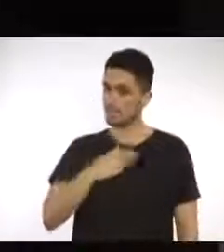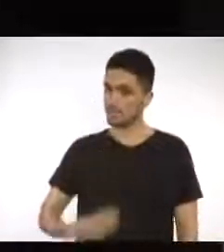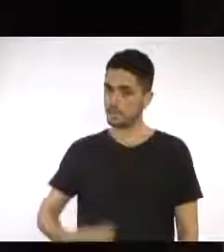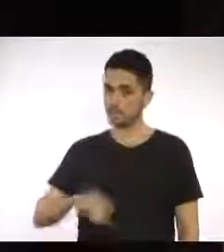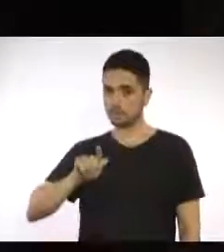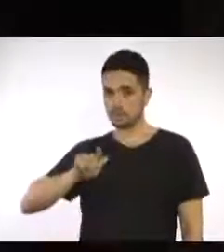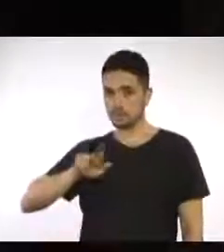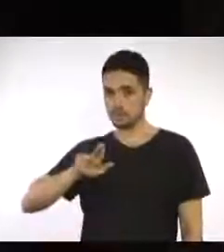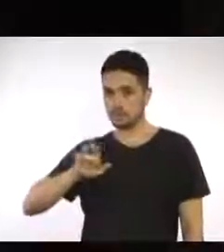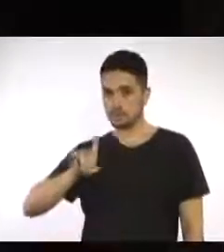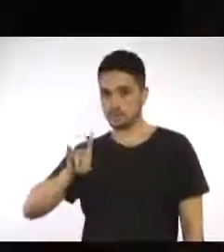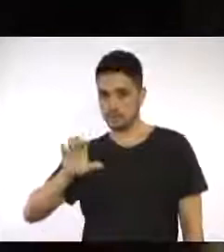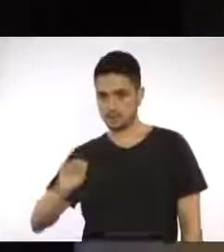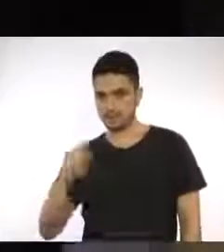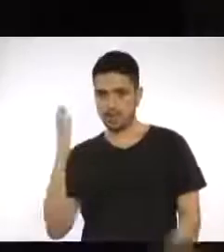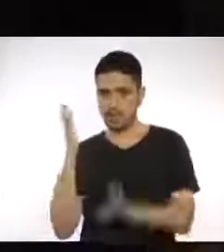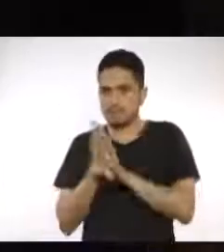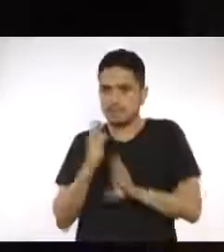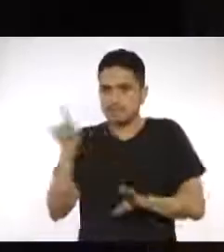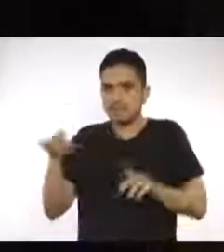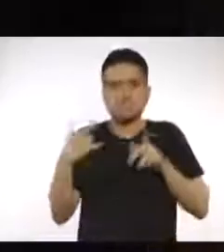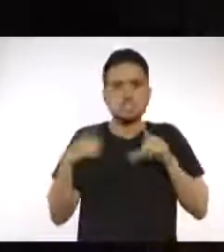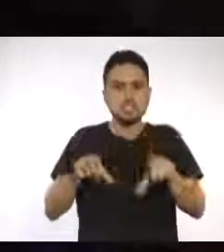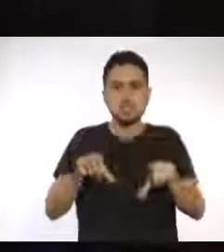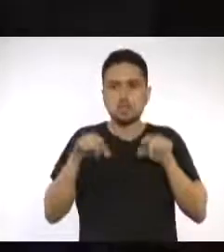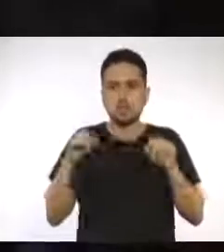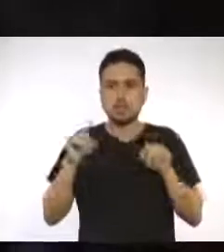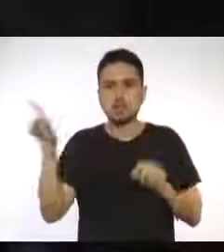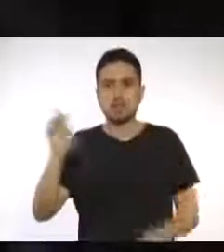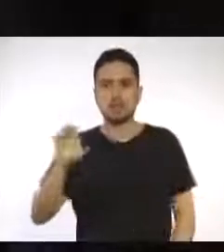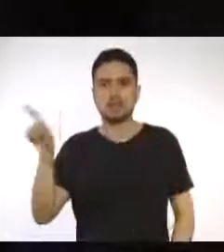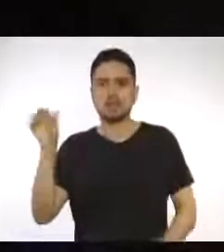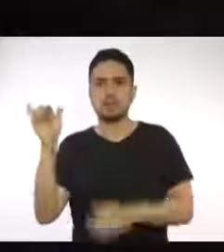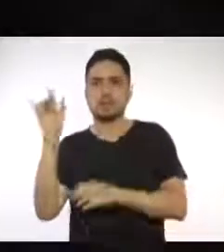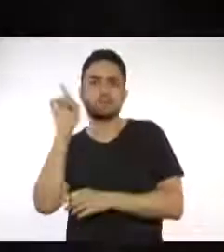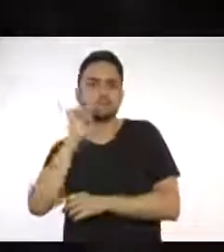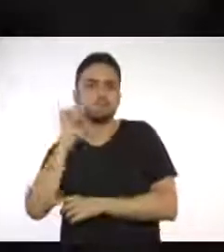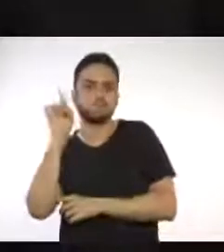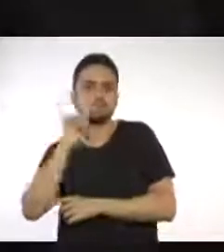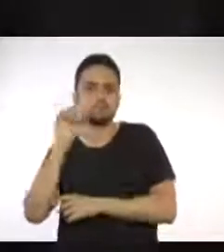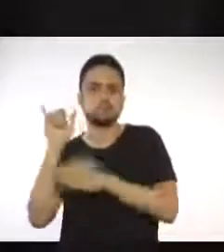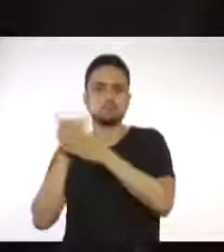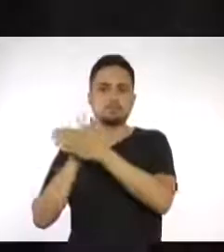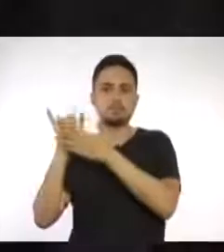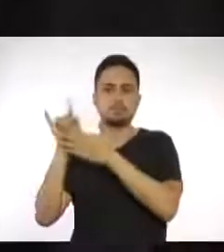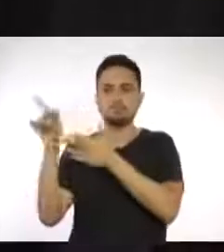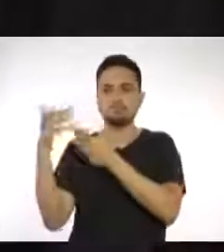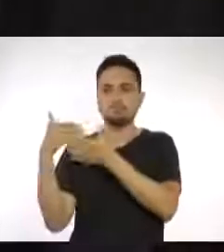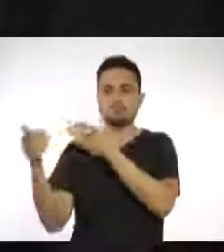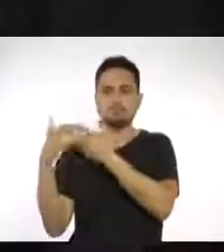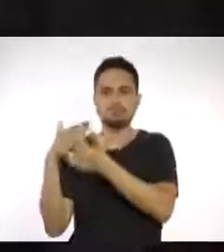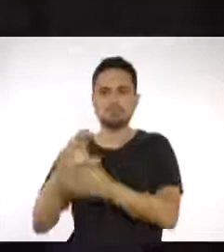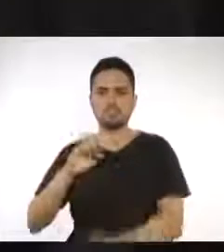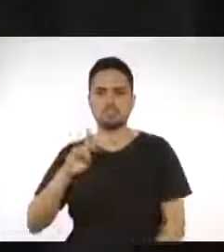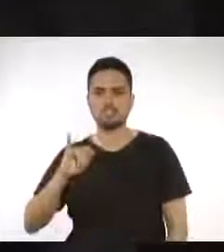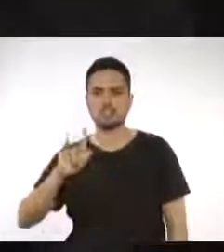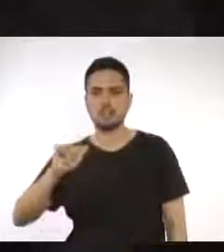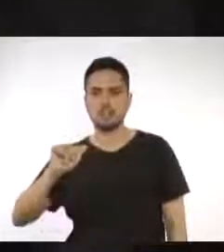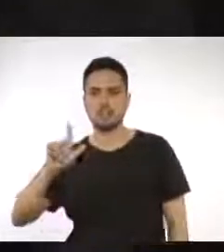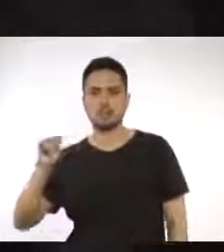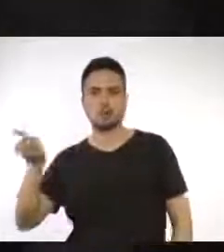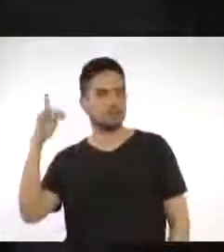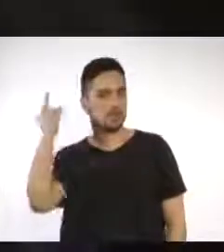das decisões que ele traz de Chicago ou não, ele não conseguiu aumentar a quantidade